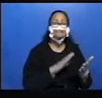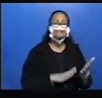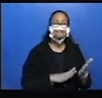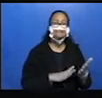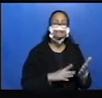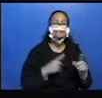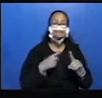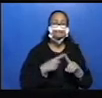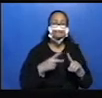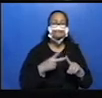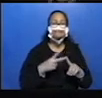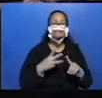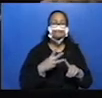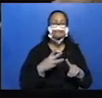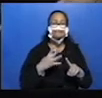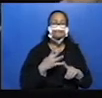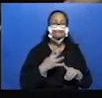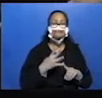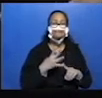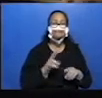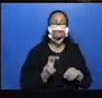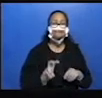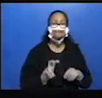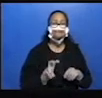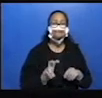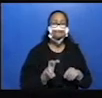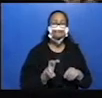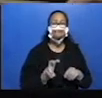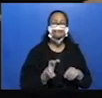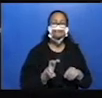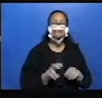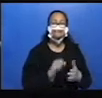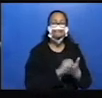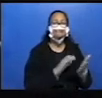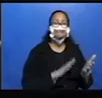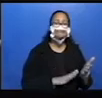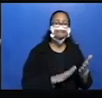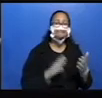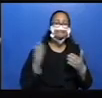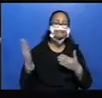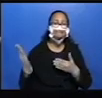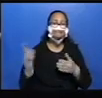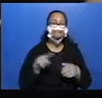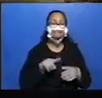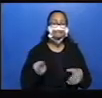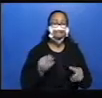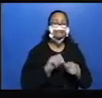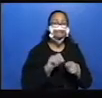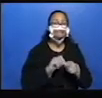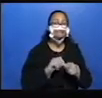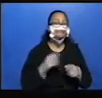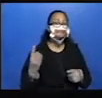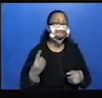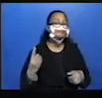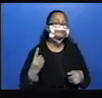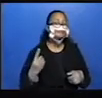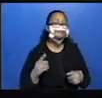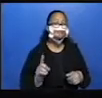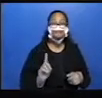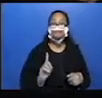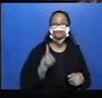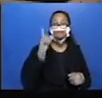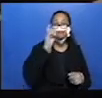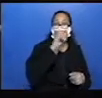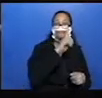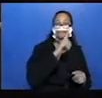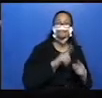1, 2, 3, 4 e 5. Nesses exercícios aqui você vai fazer sozinho. Não tá difícil pelo que a